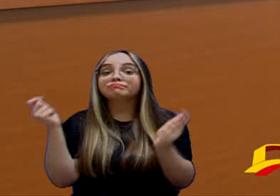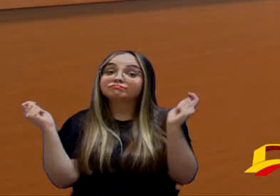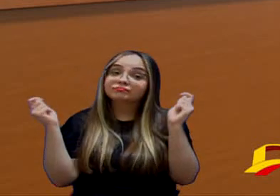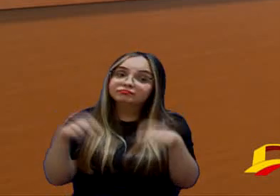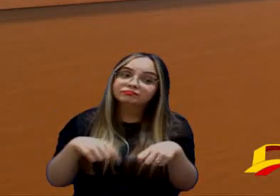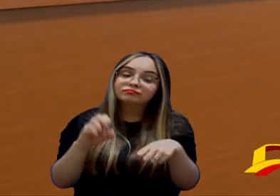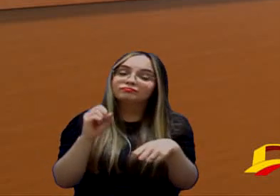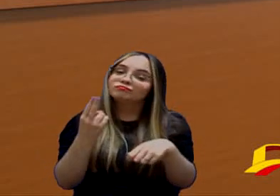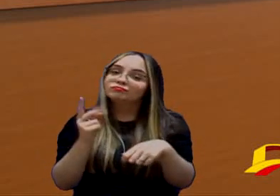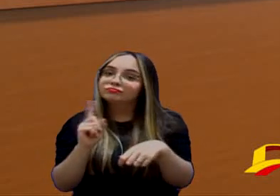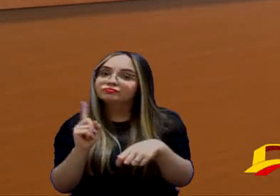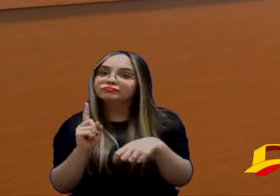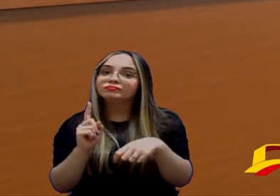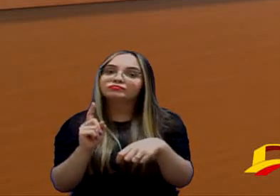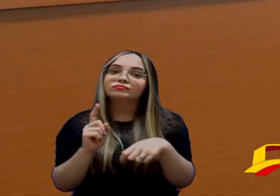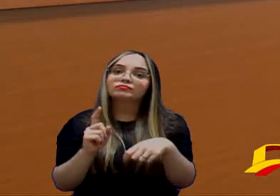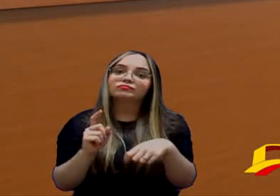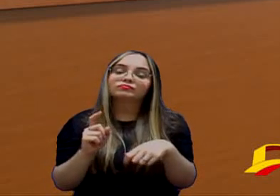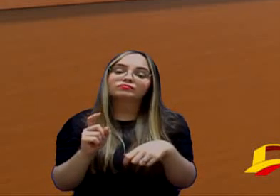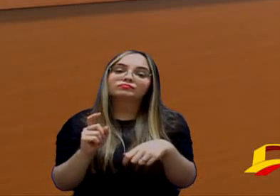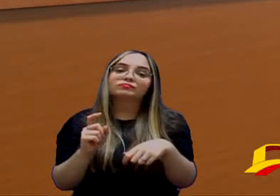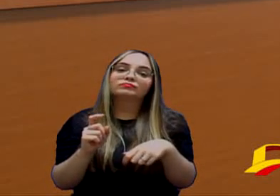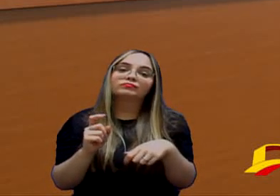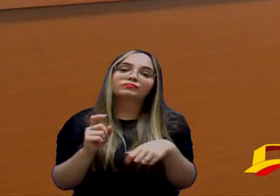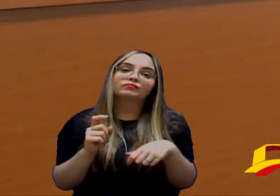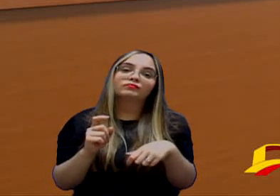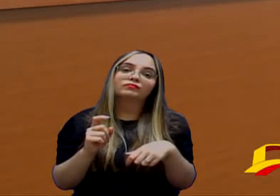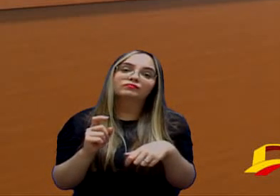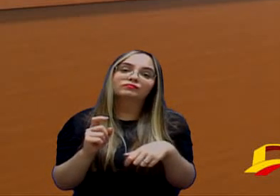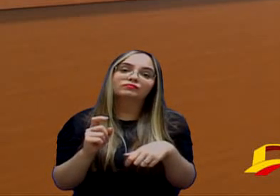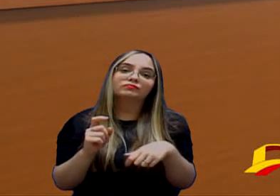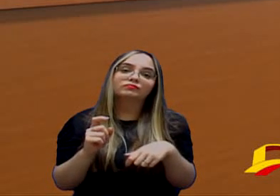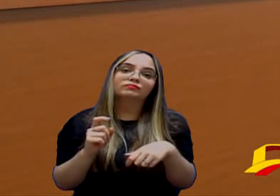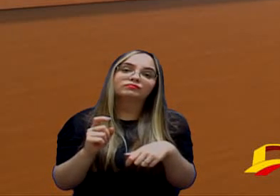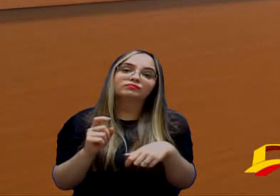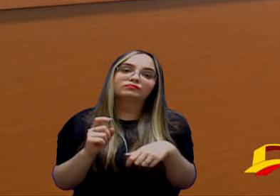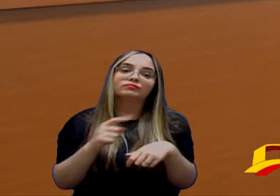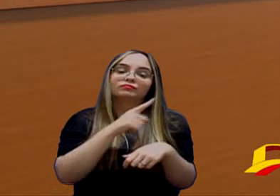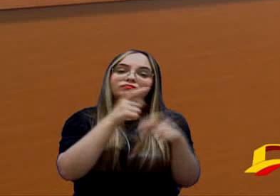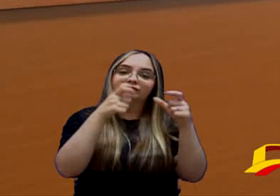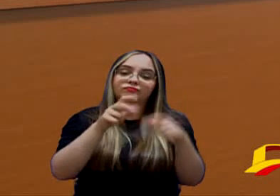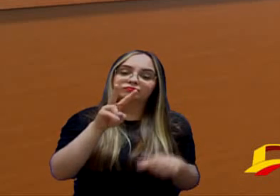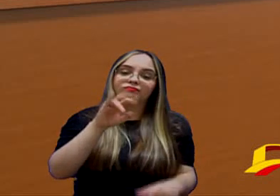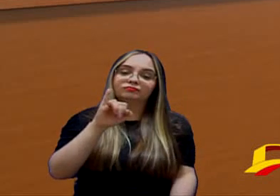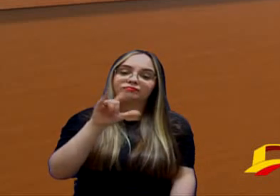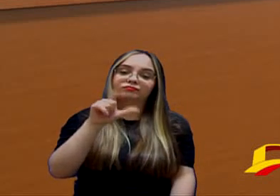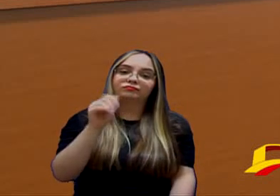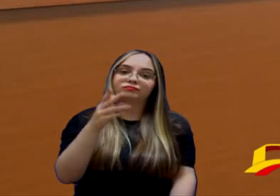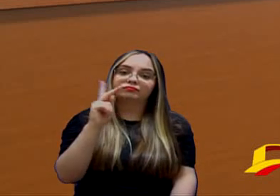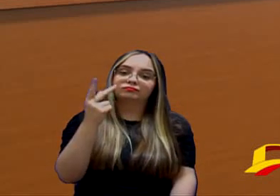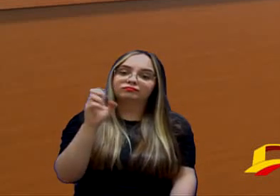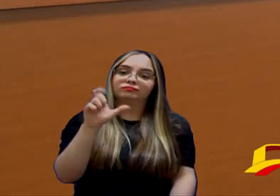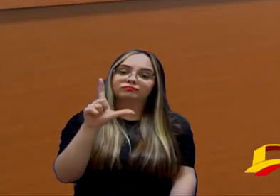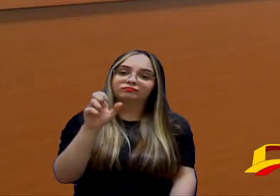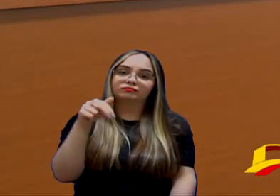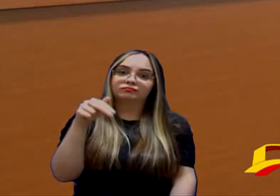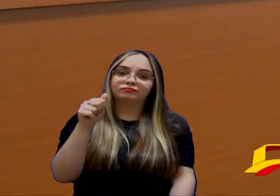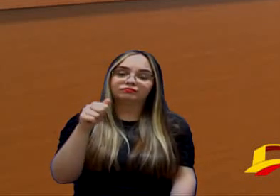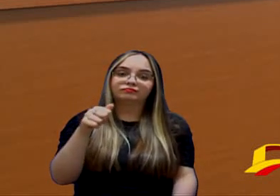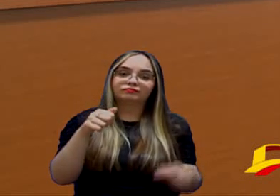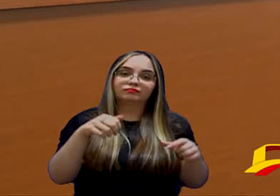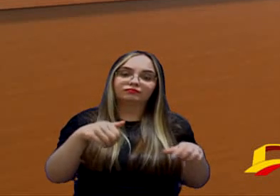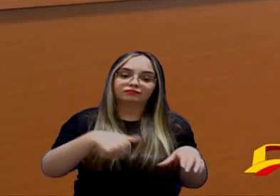de revitalizar a sinalização de solo da Vila Helena acho que é bom de todos os bairros